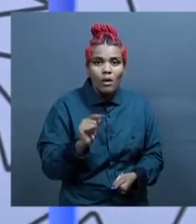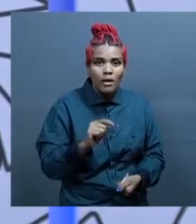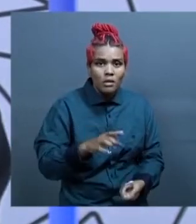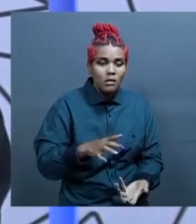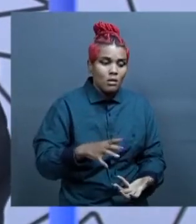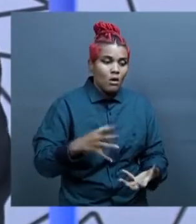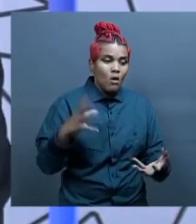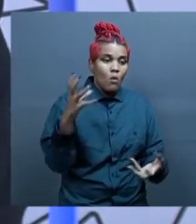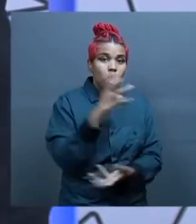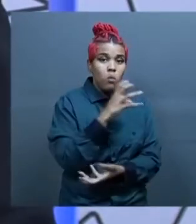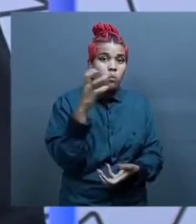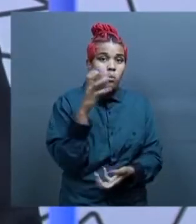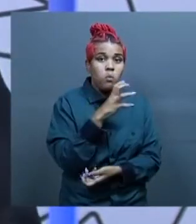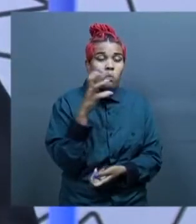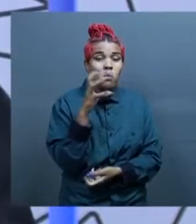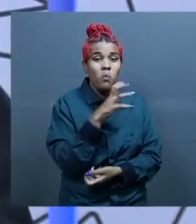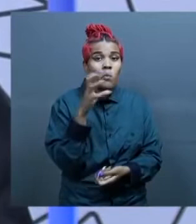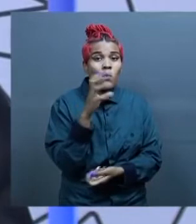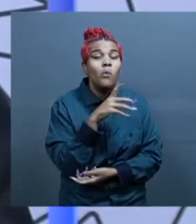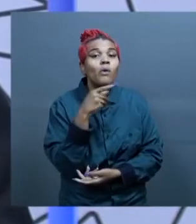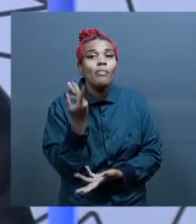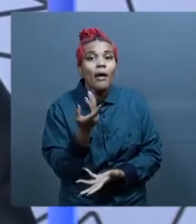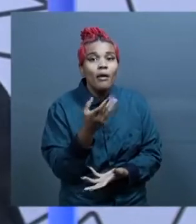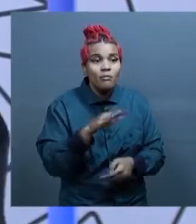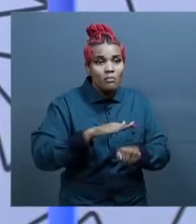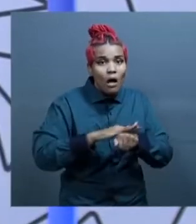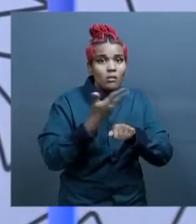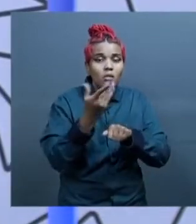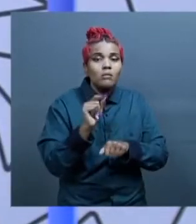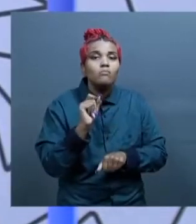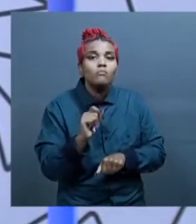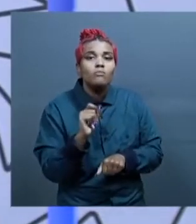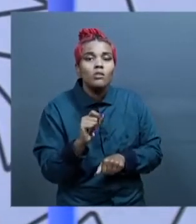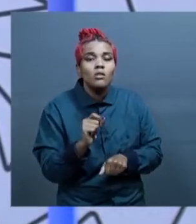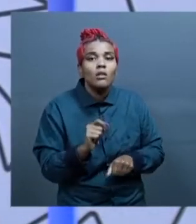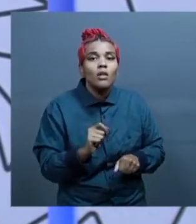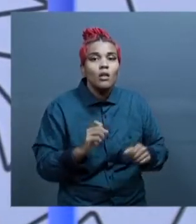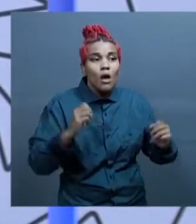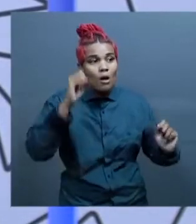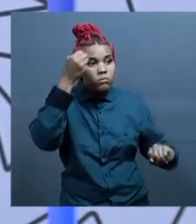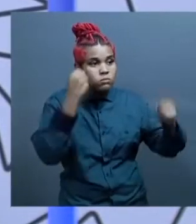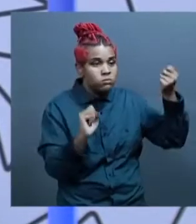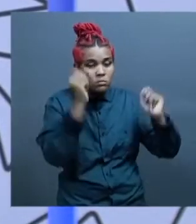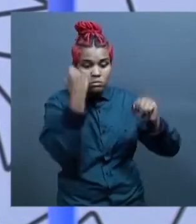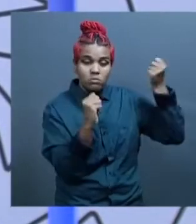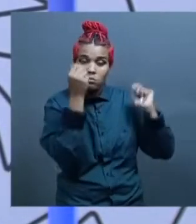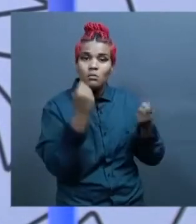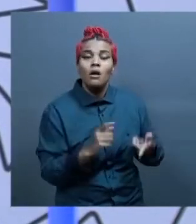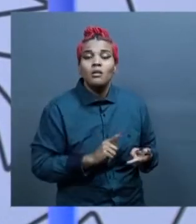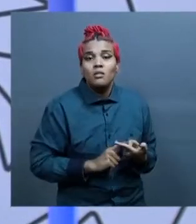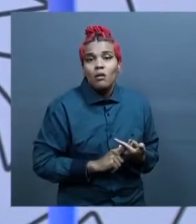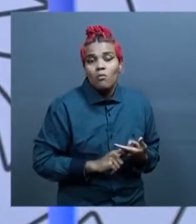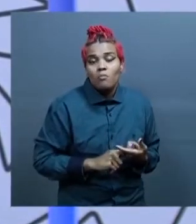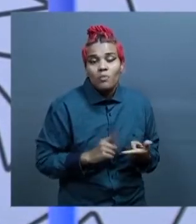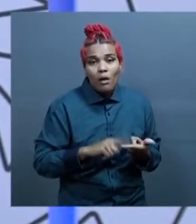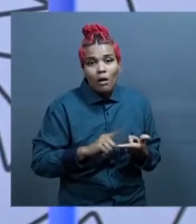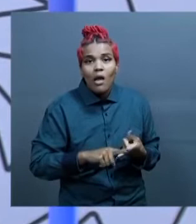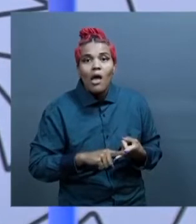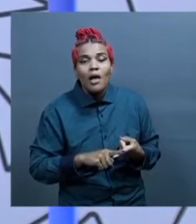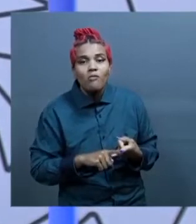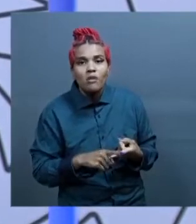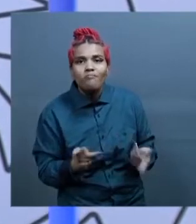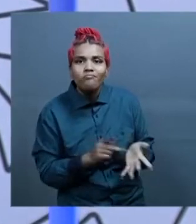um grau celsius acima da que aconteceu pelo som no hotel o testamento global é um fato né e esse fato a gente precisa trazer de